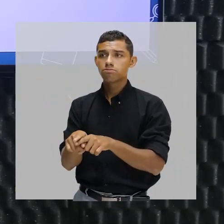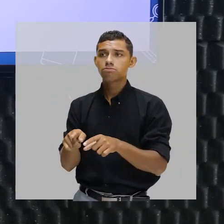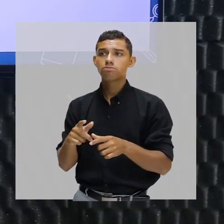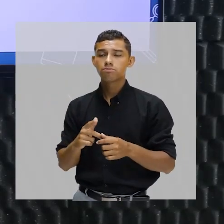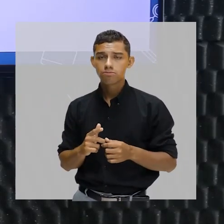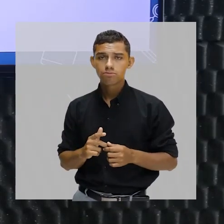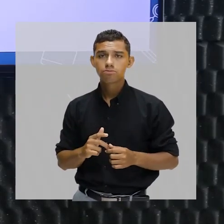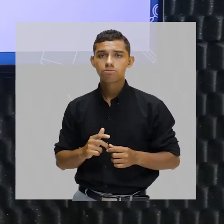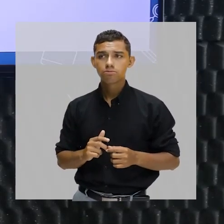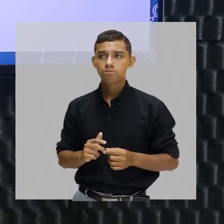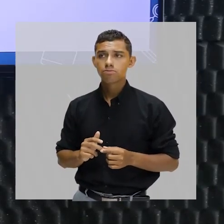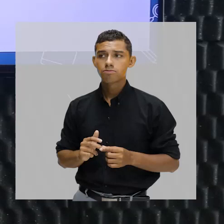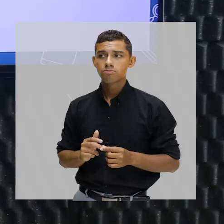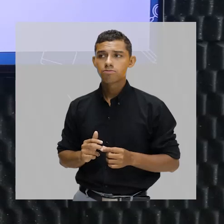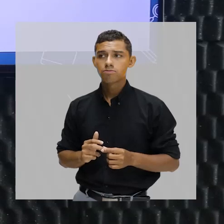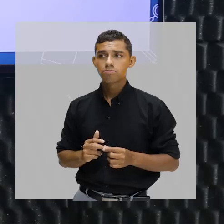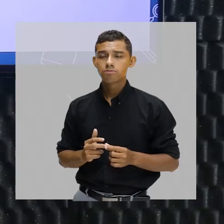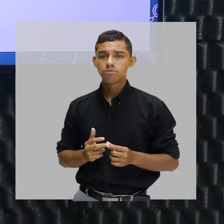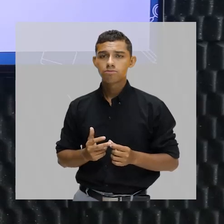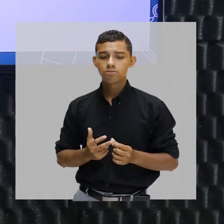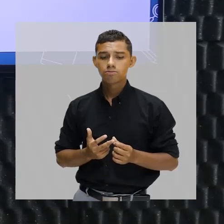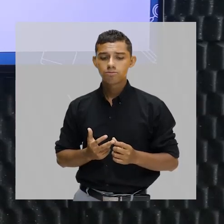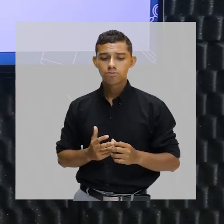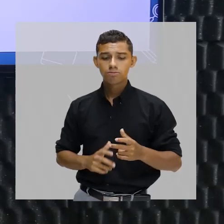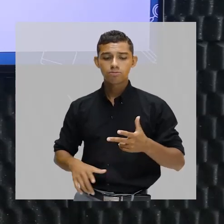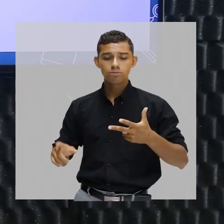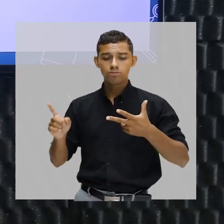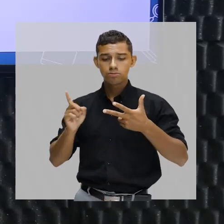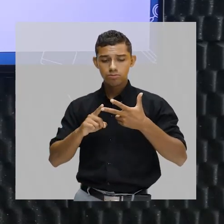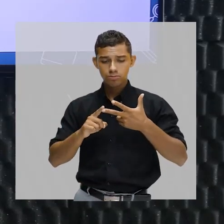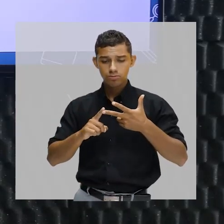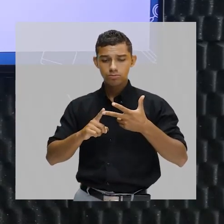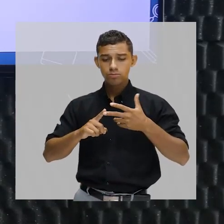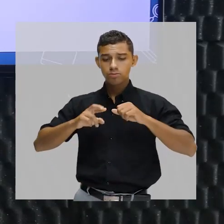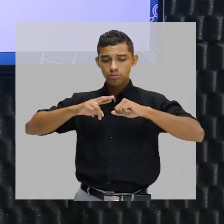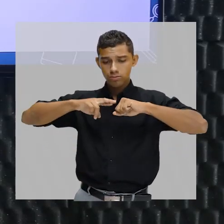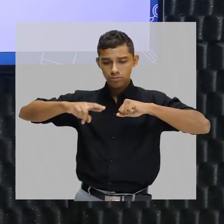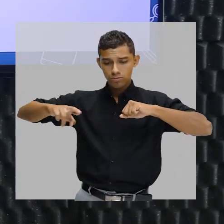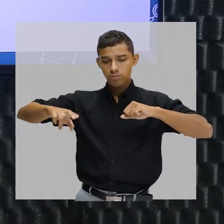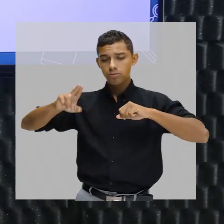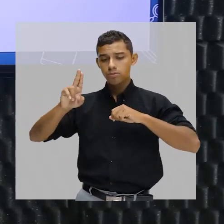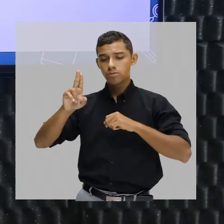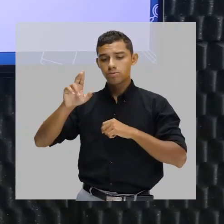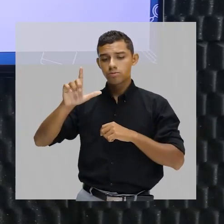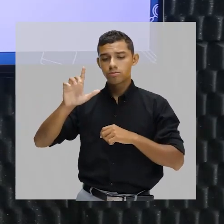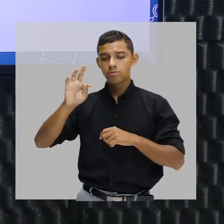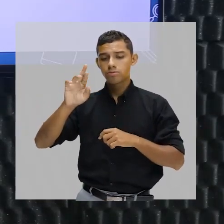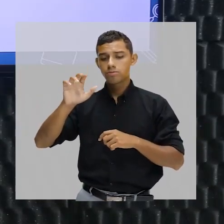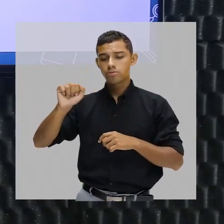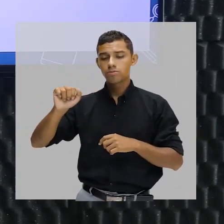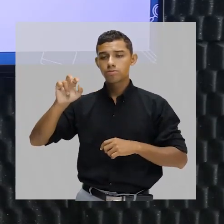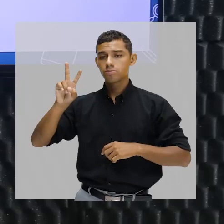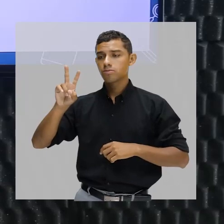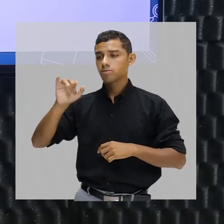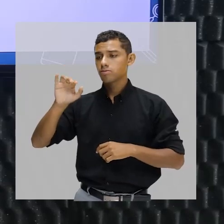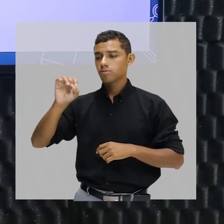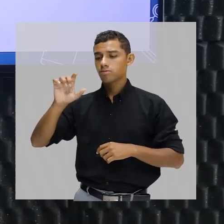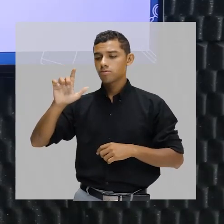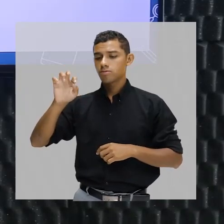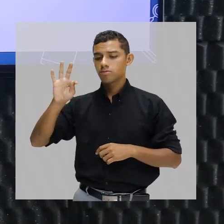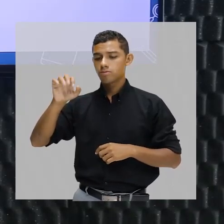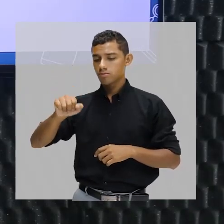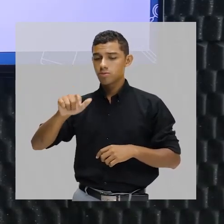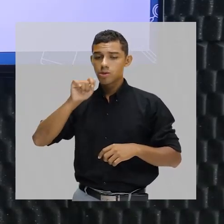pelo vácuo, né? Radiação ultravioleta, né? A radiação ultravioleta é aquela que vem juntamente com a